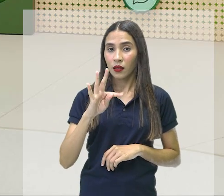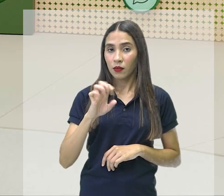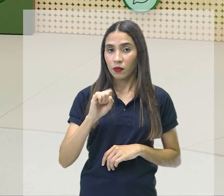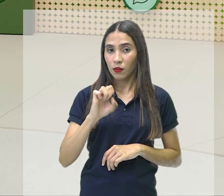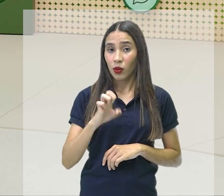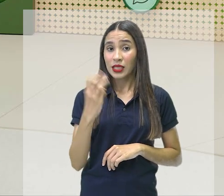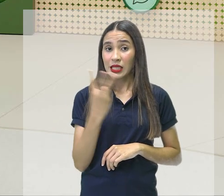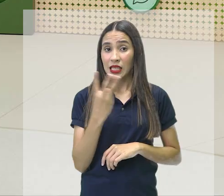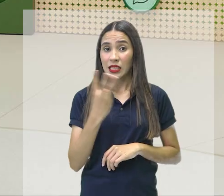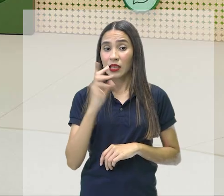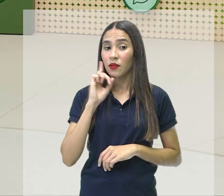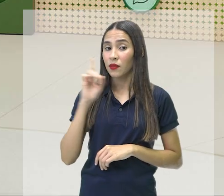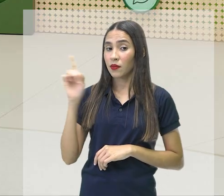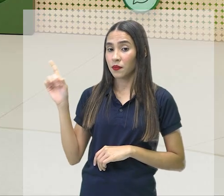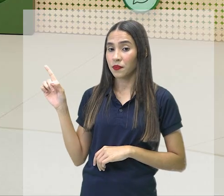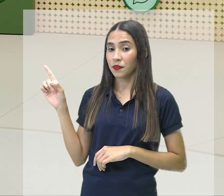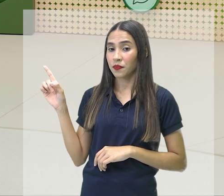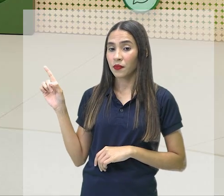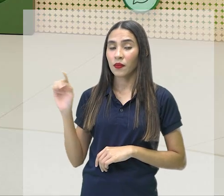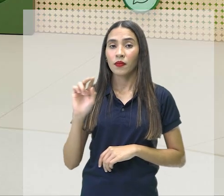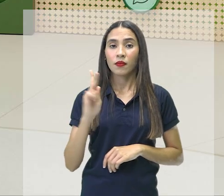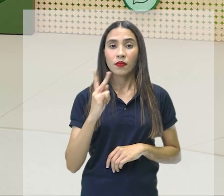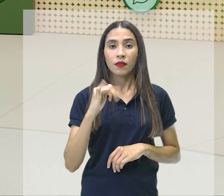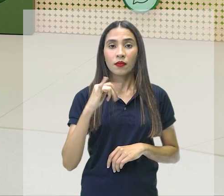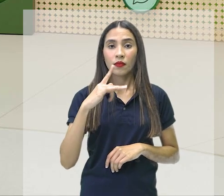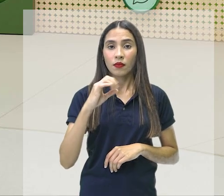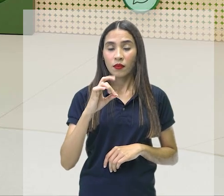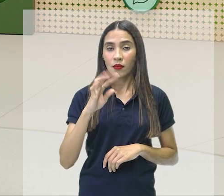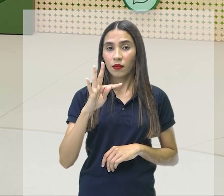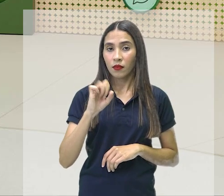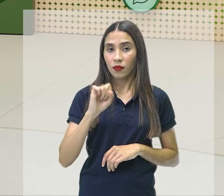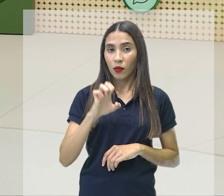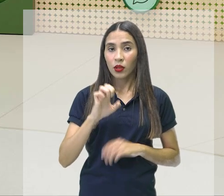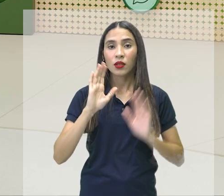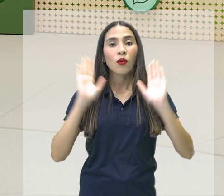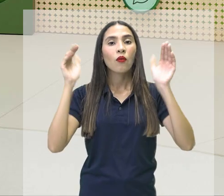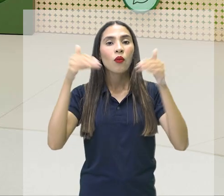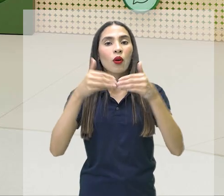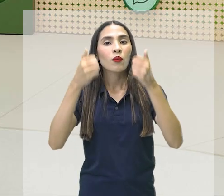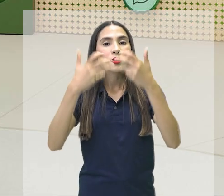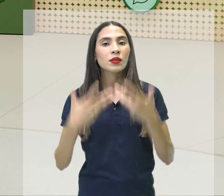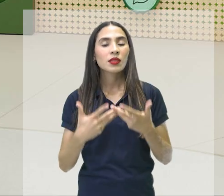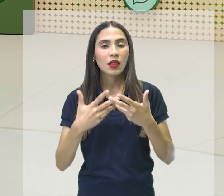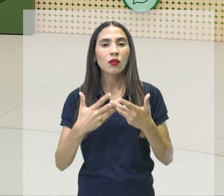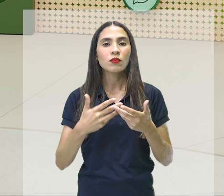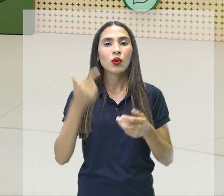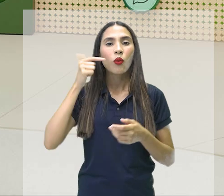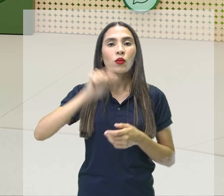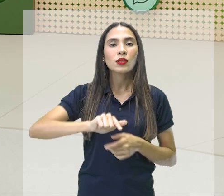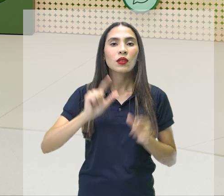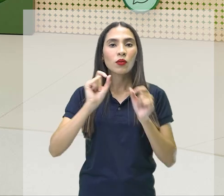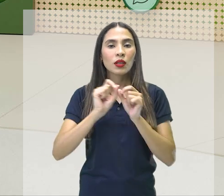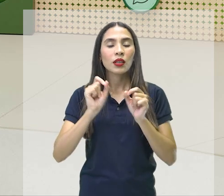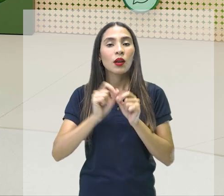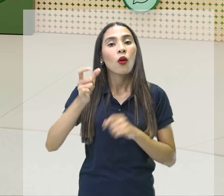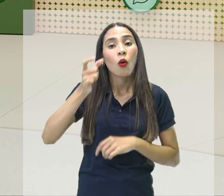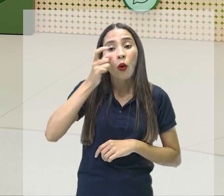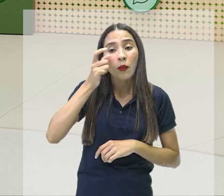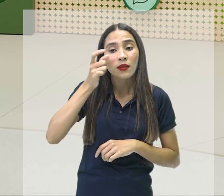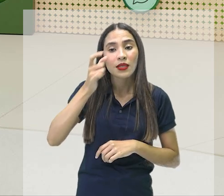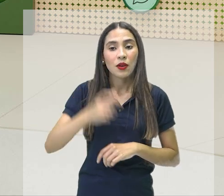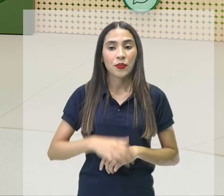hipótese, que é o terceiro passo aqui, ó, veja, a hipótese sobre uma explicação plausível para